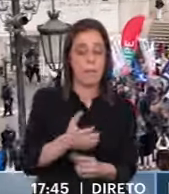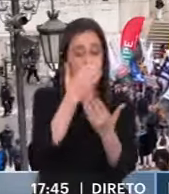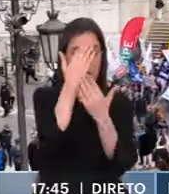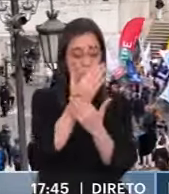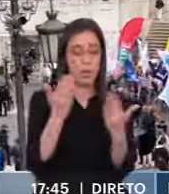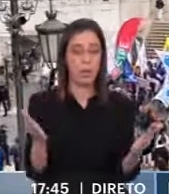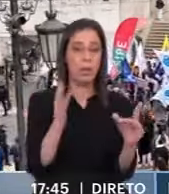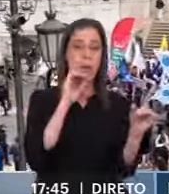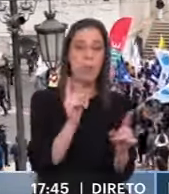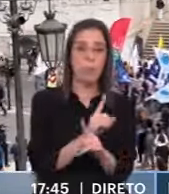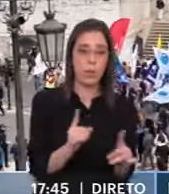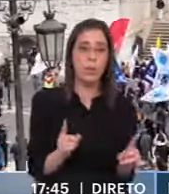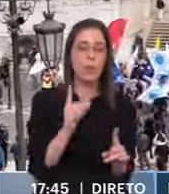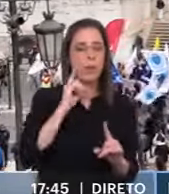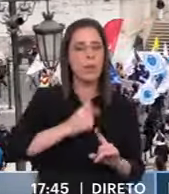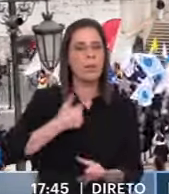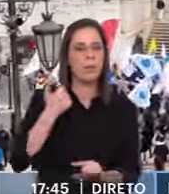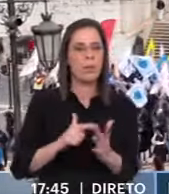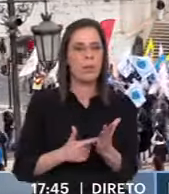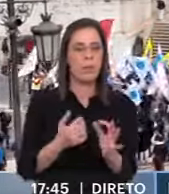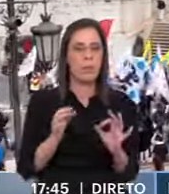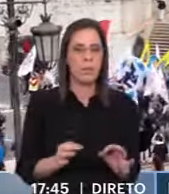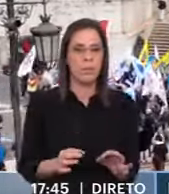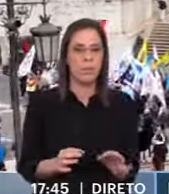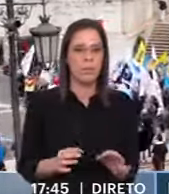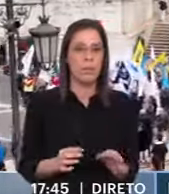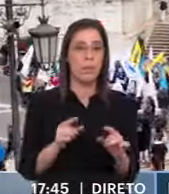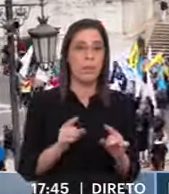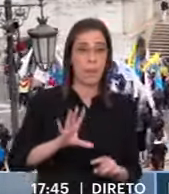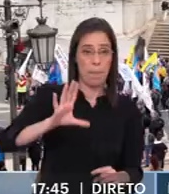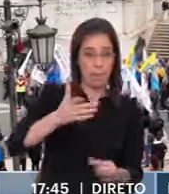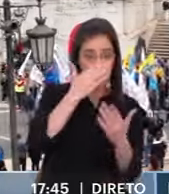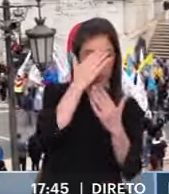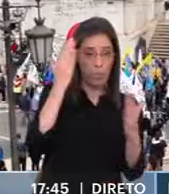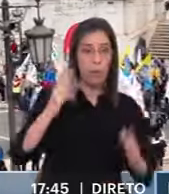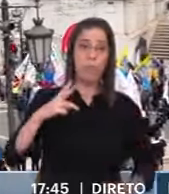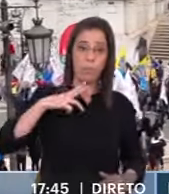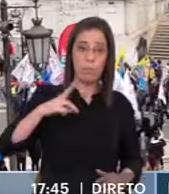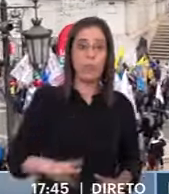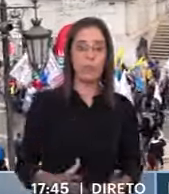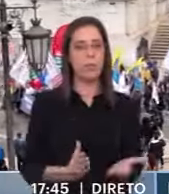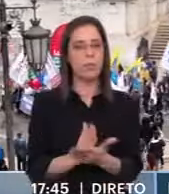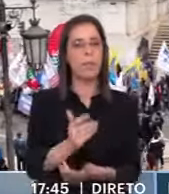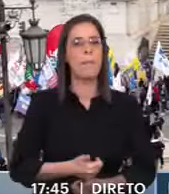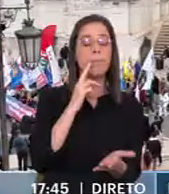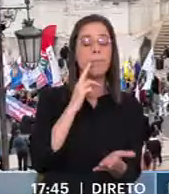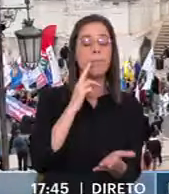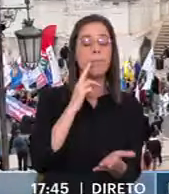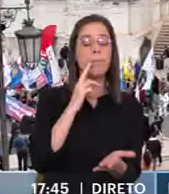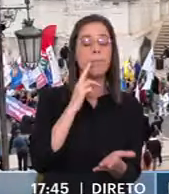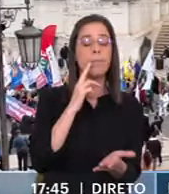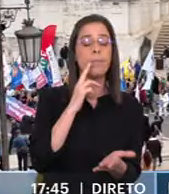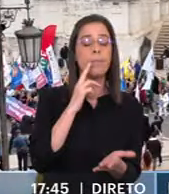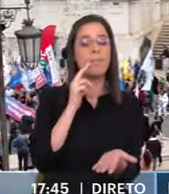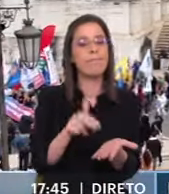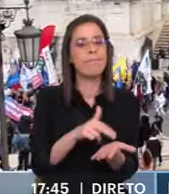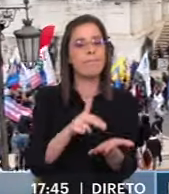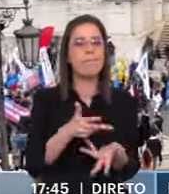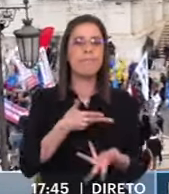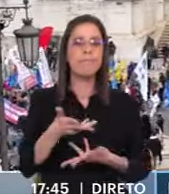e que os professores são fundamentais para que esse país democrata, que é Portugal, siga no melhor dos caminhos. Vamos